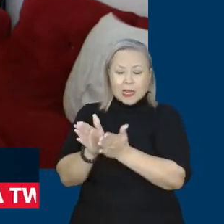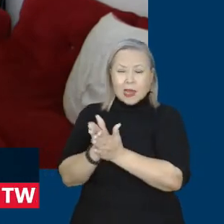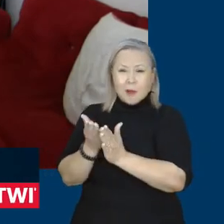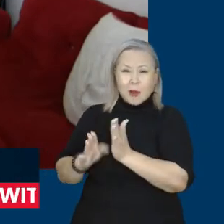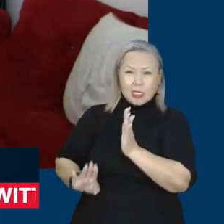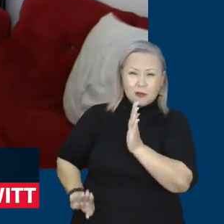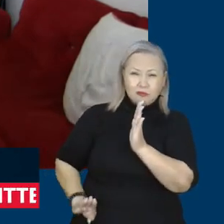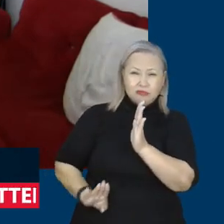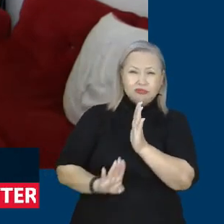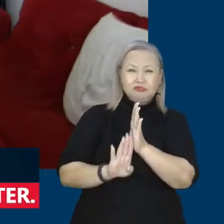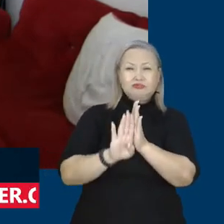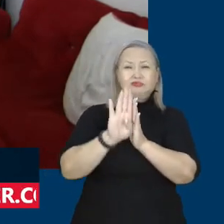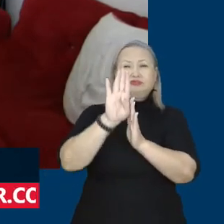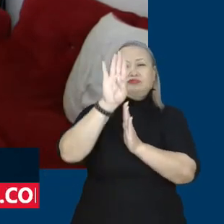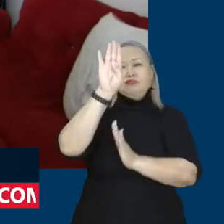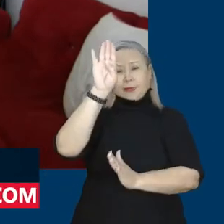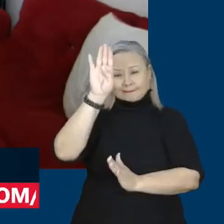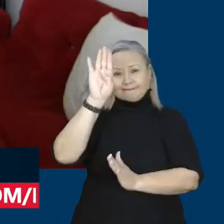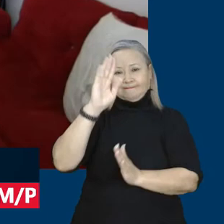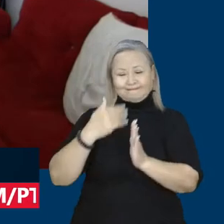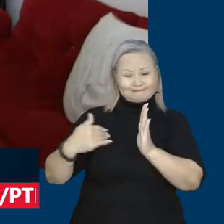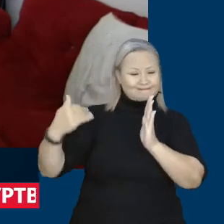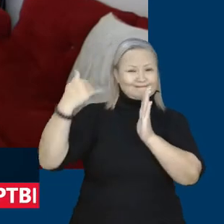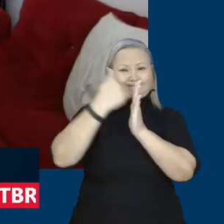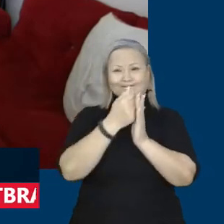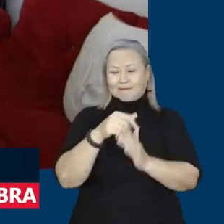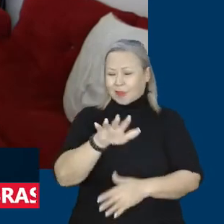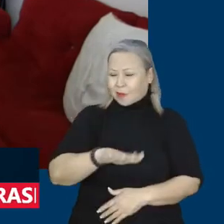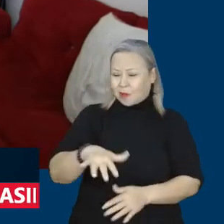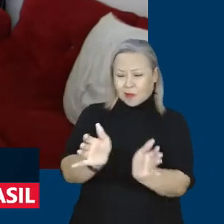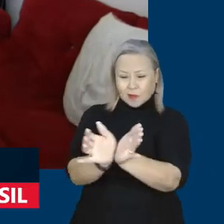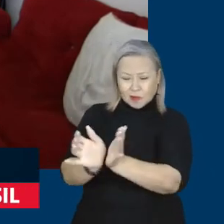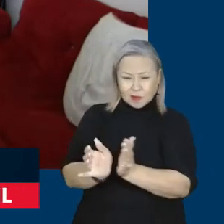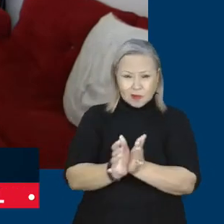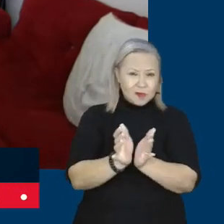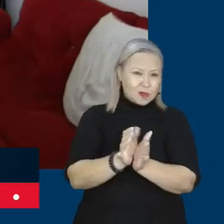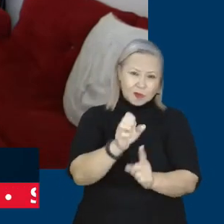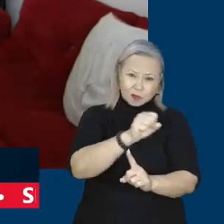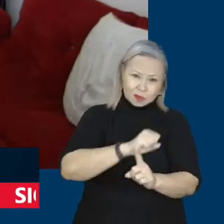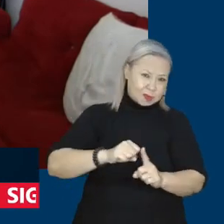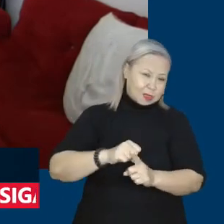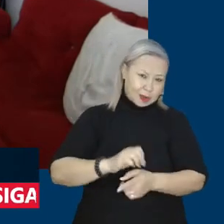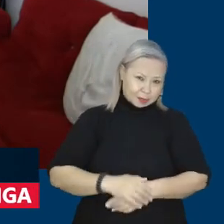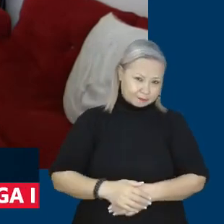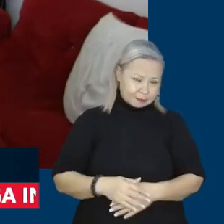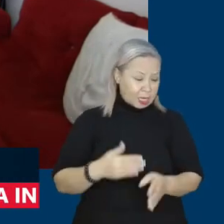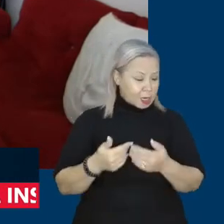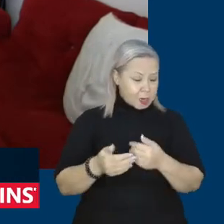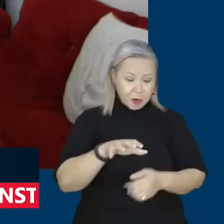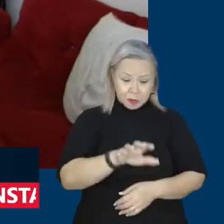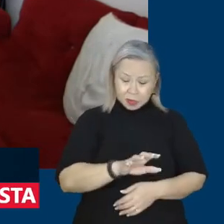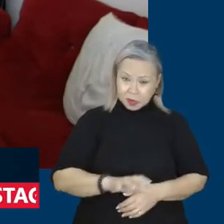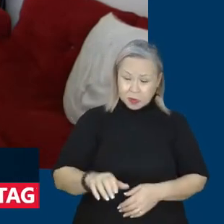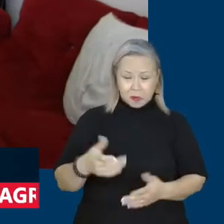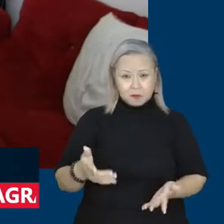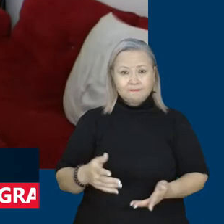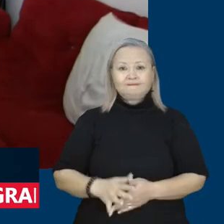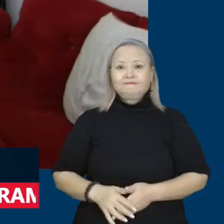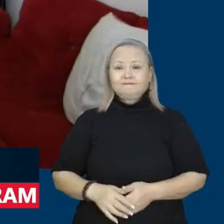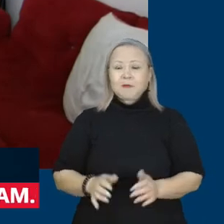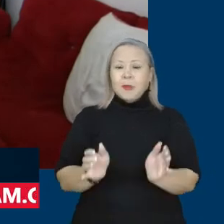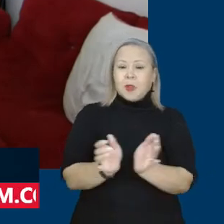Avassalador em todos os segmentos sociais em qualquer segmento que a gente considere considerando classe social